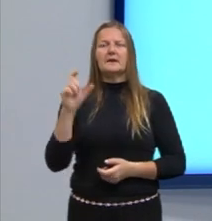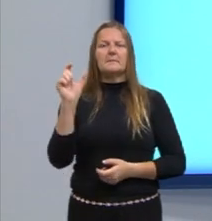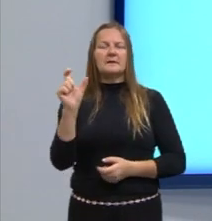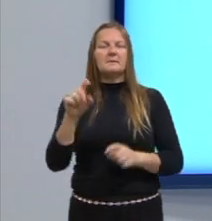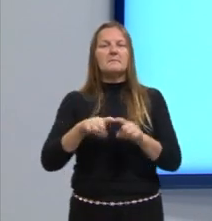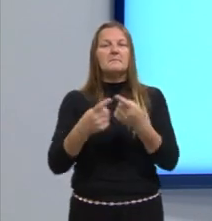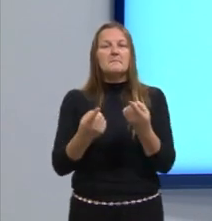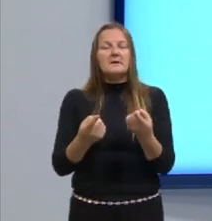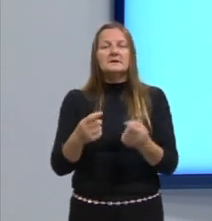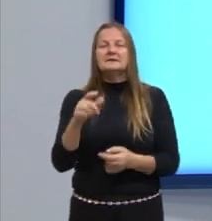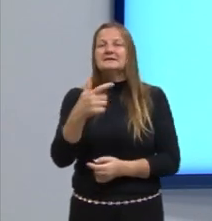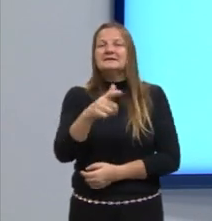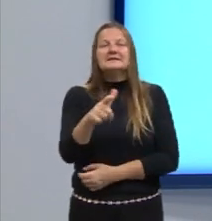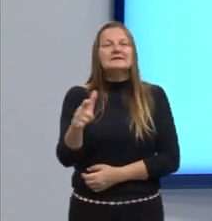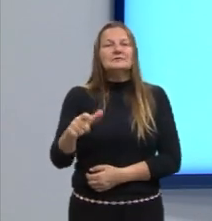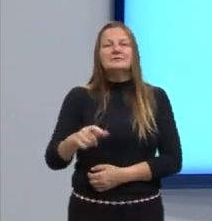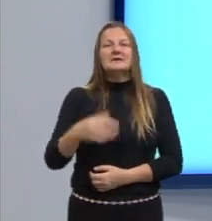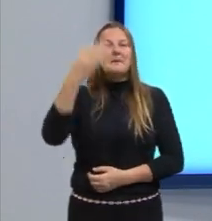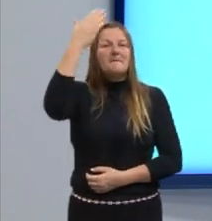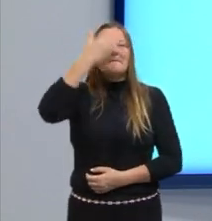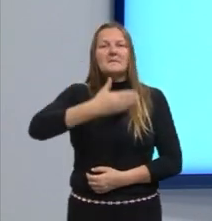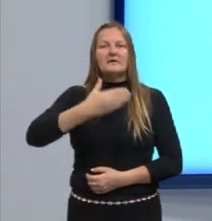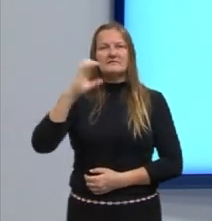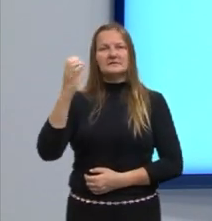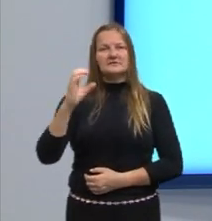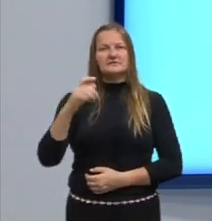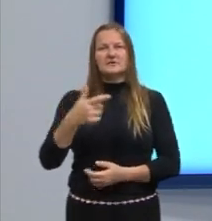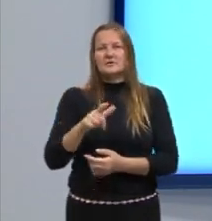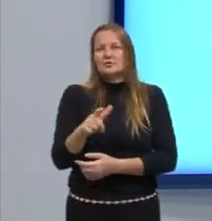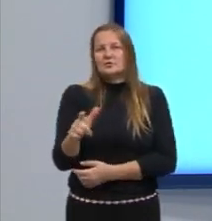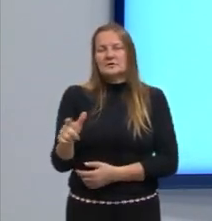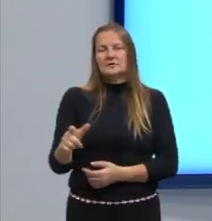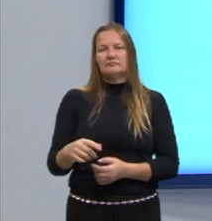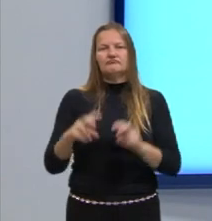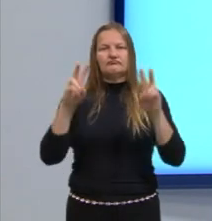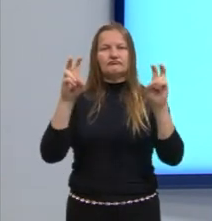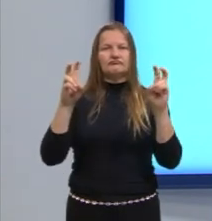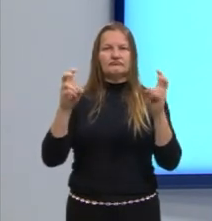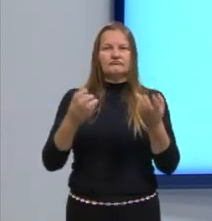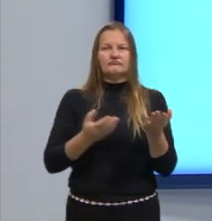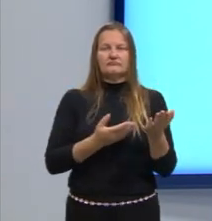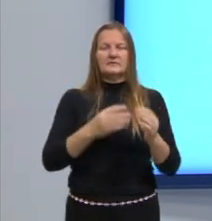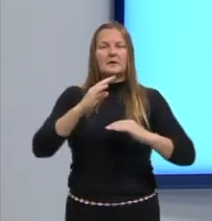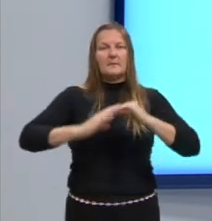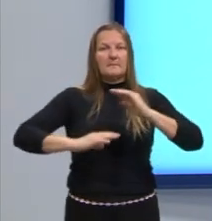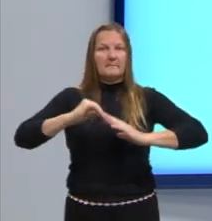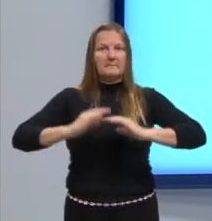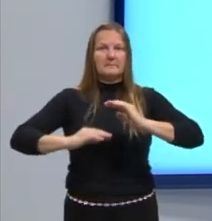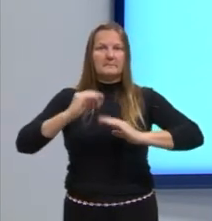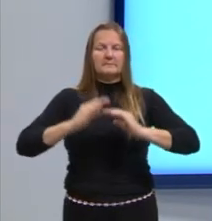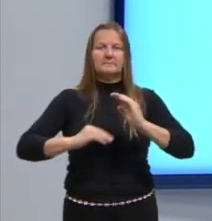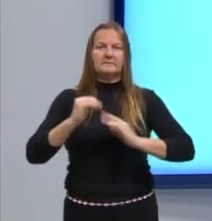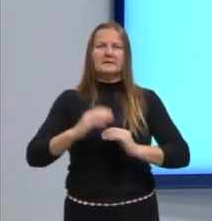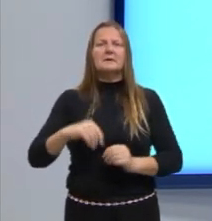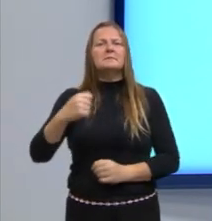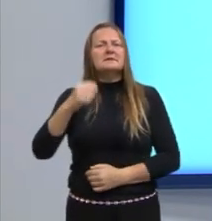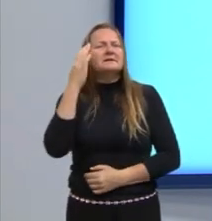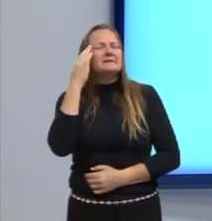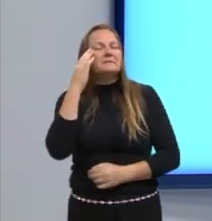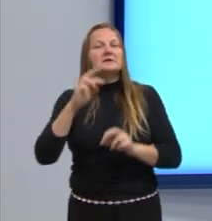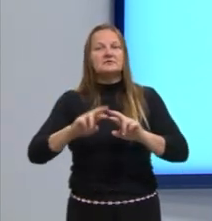porém não existe comprovação científica sobre essas práticas tá então a gente precisa saber